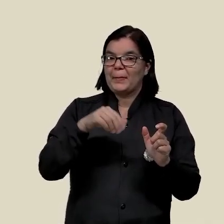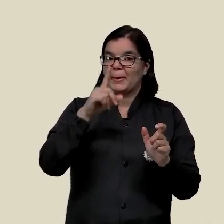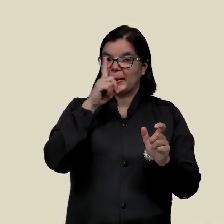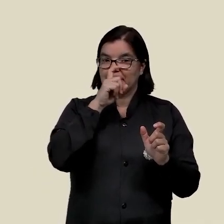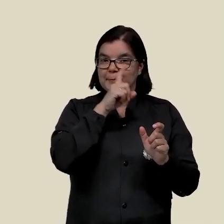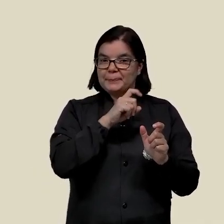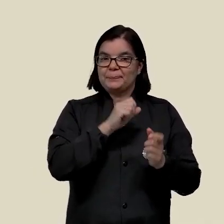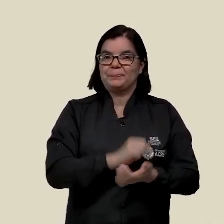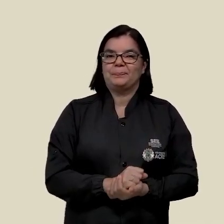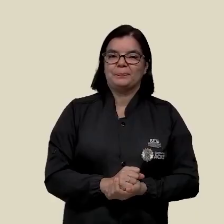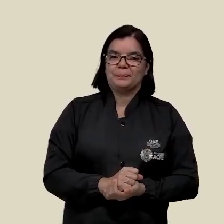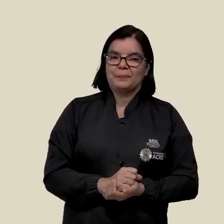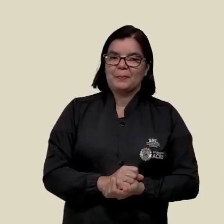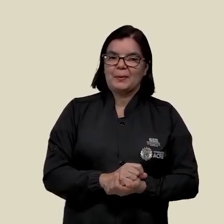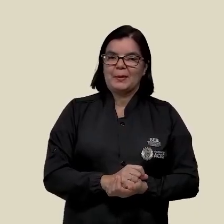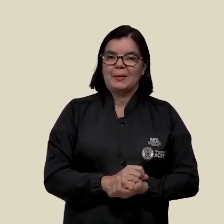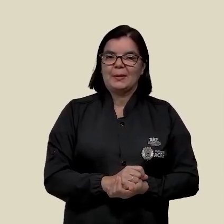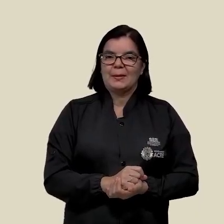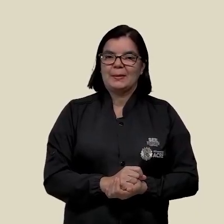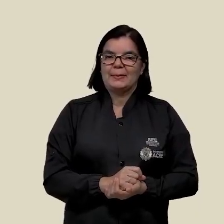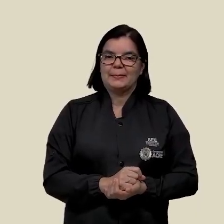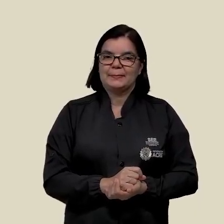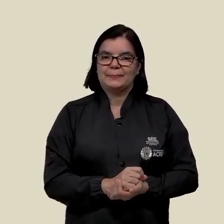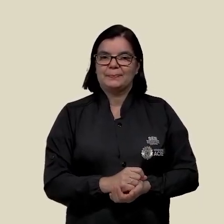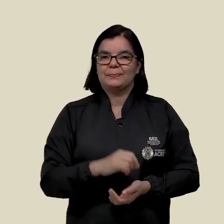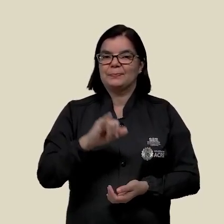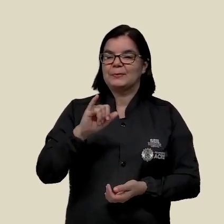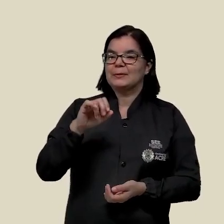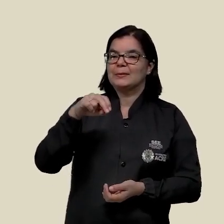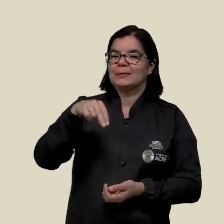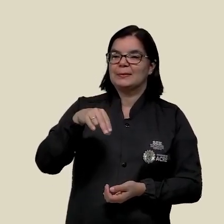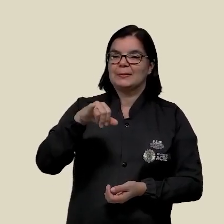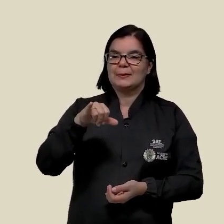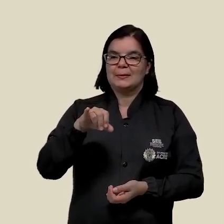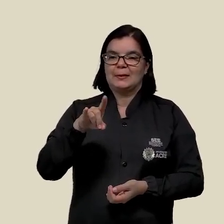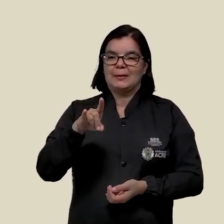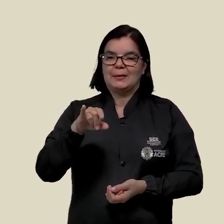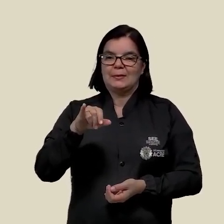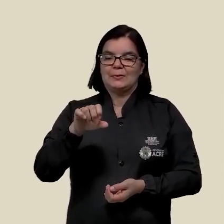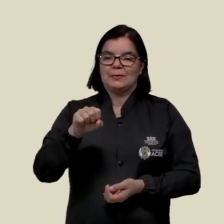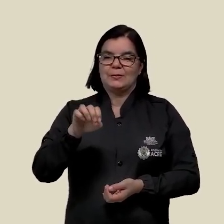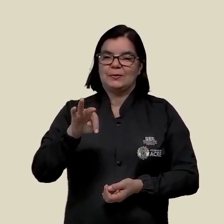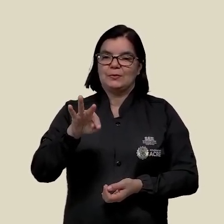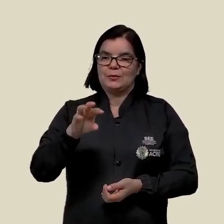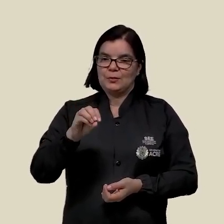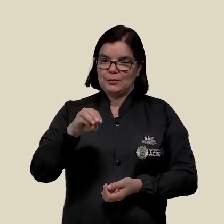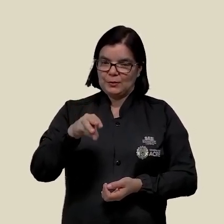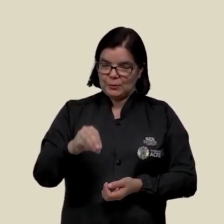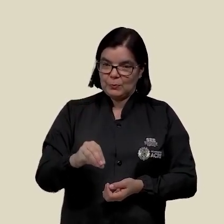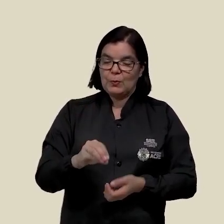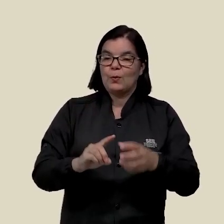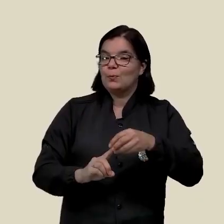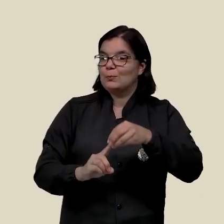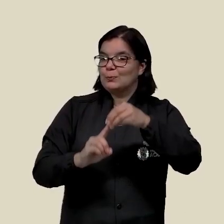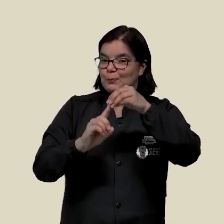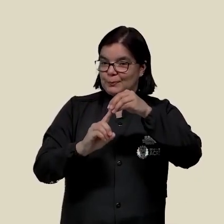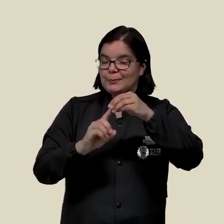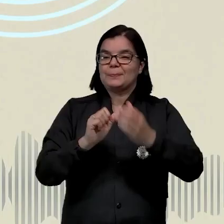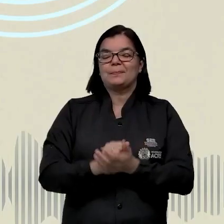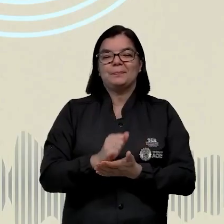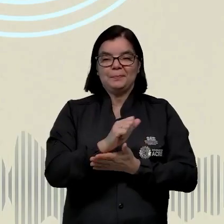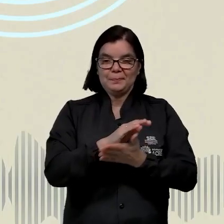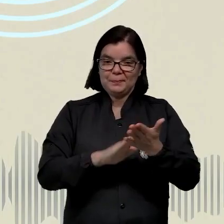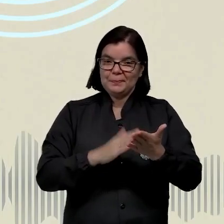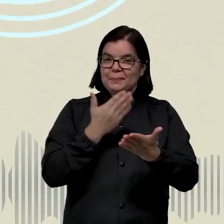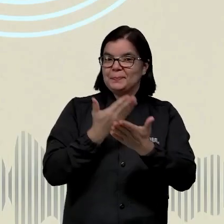difícil. Mas está aí, ineditismo, é inédita. Então, essa é a atividade